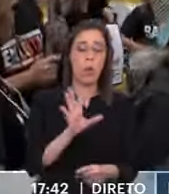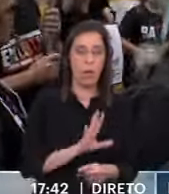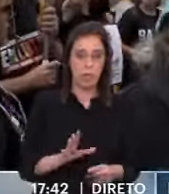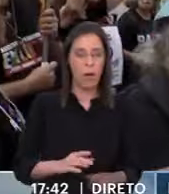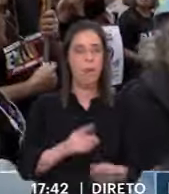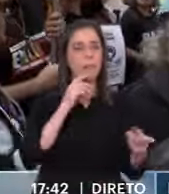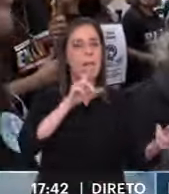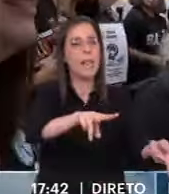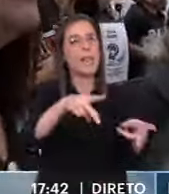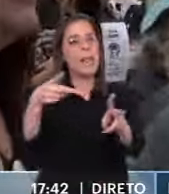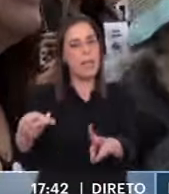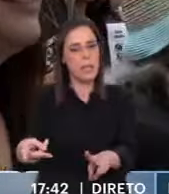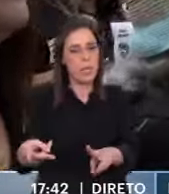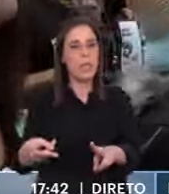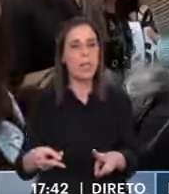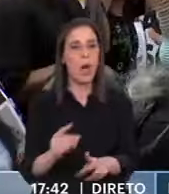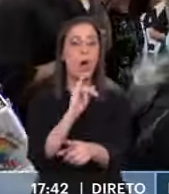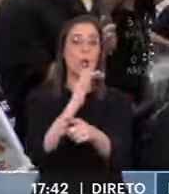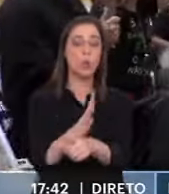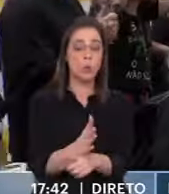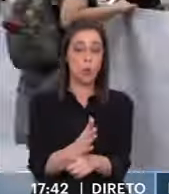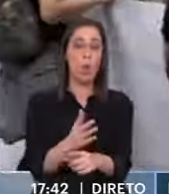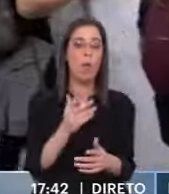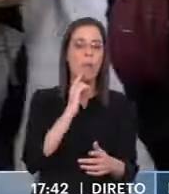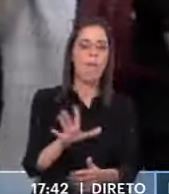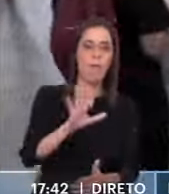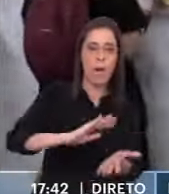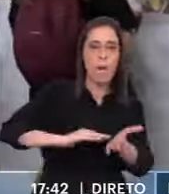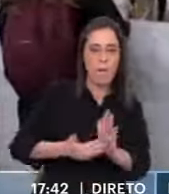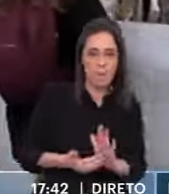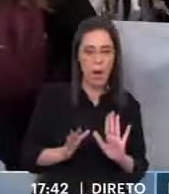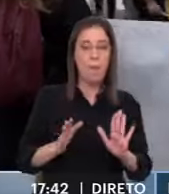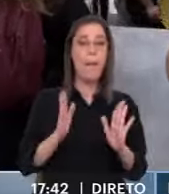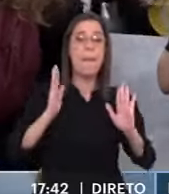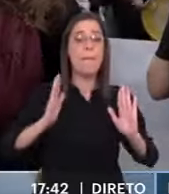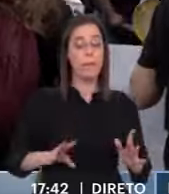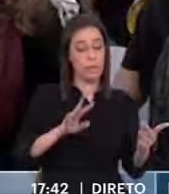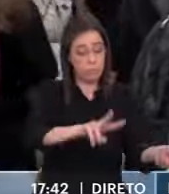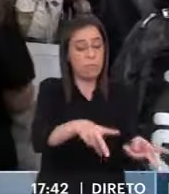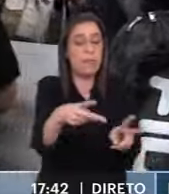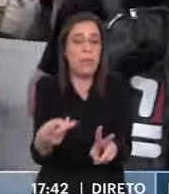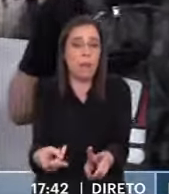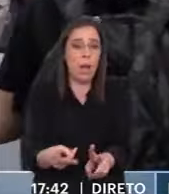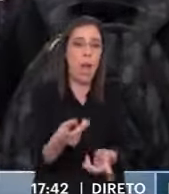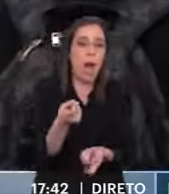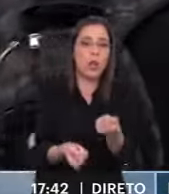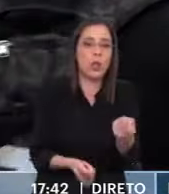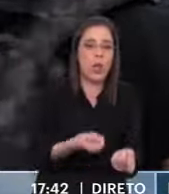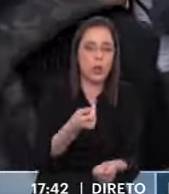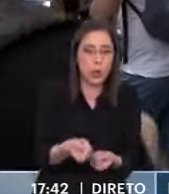uma transição para outro tipo de realização de provas, mas tem que ser uma transição